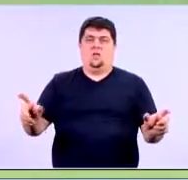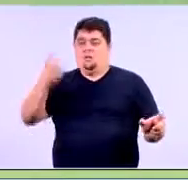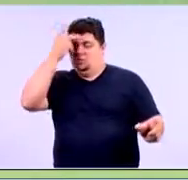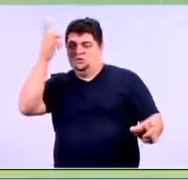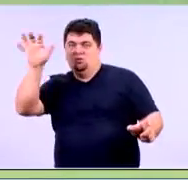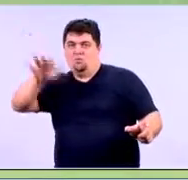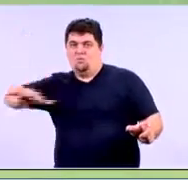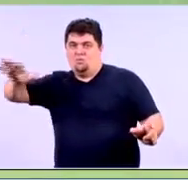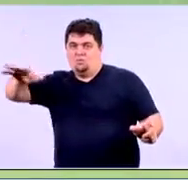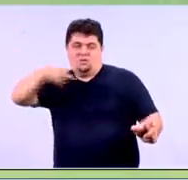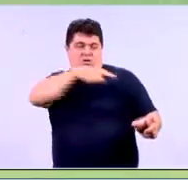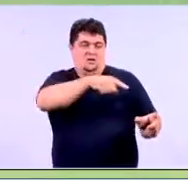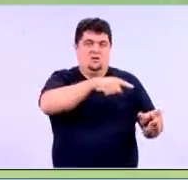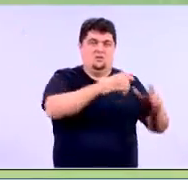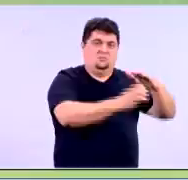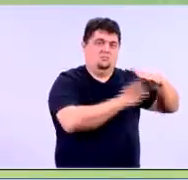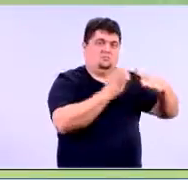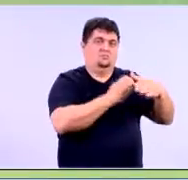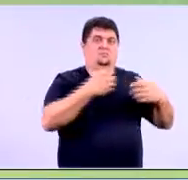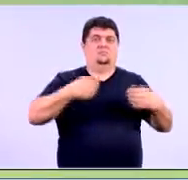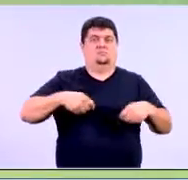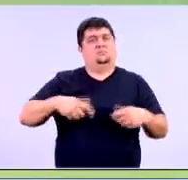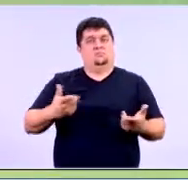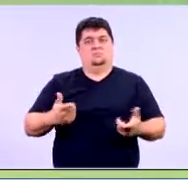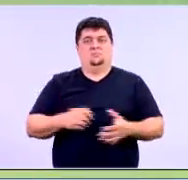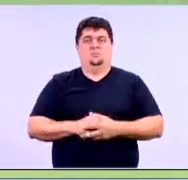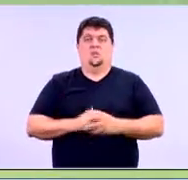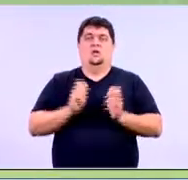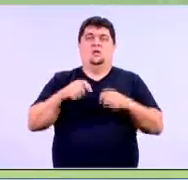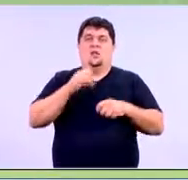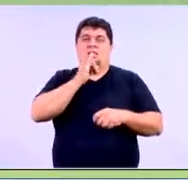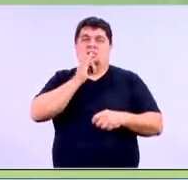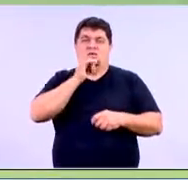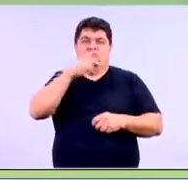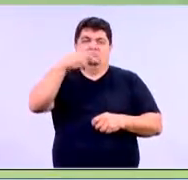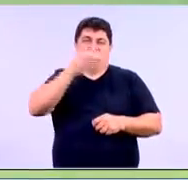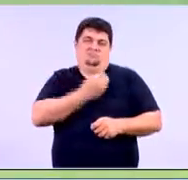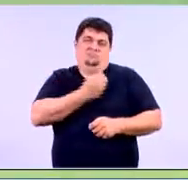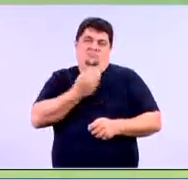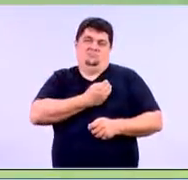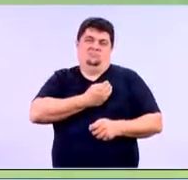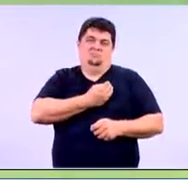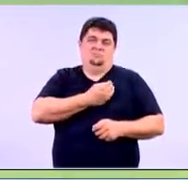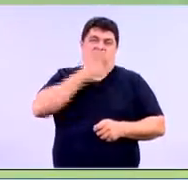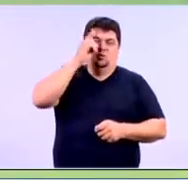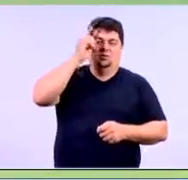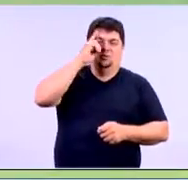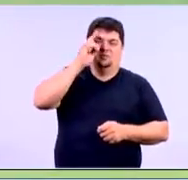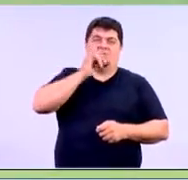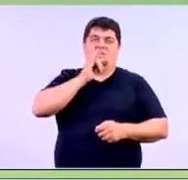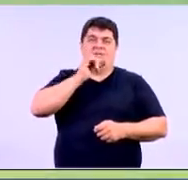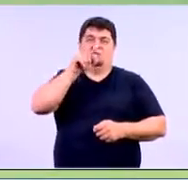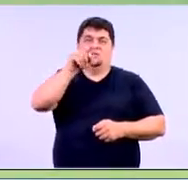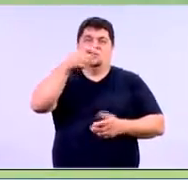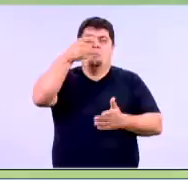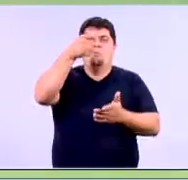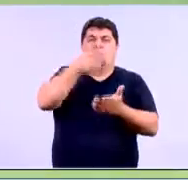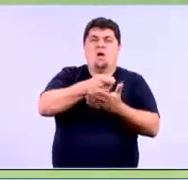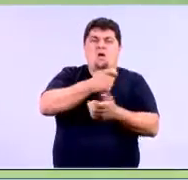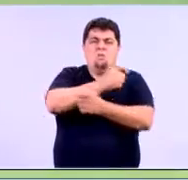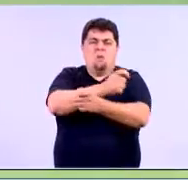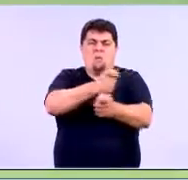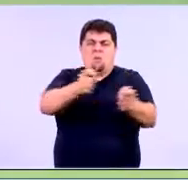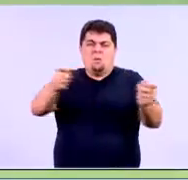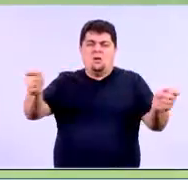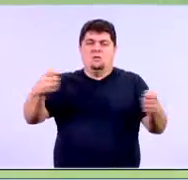E aí, professor, a gente pode até colocar como exemplo o seu dia a dia, o seu cotidiano. Para você pagar as suas despesas do dia a dia,